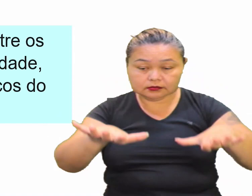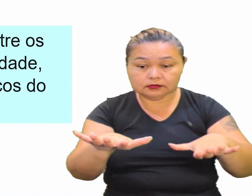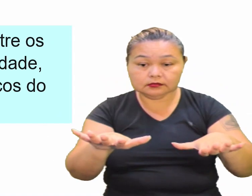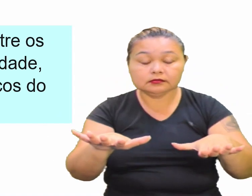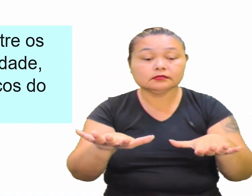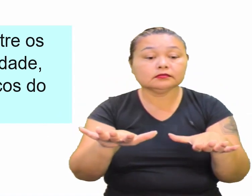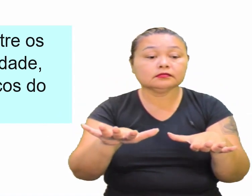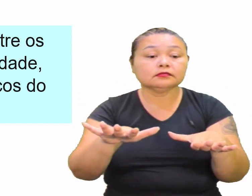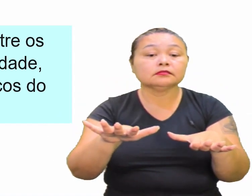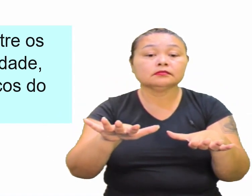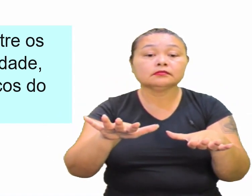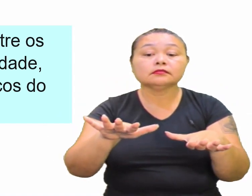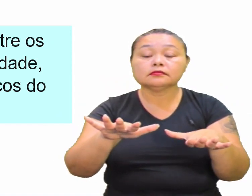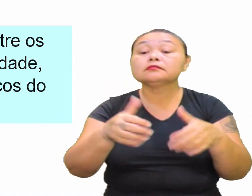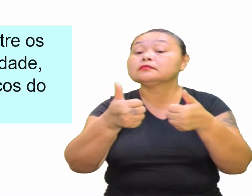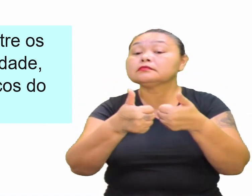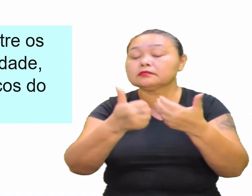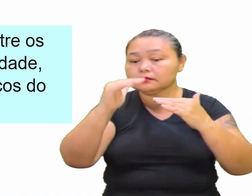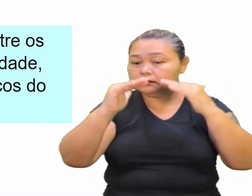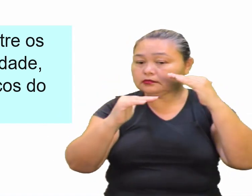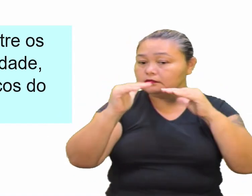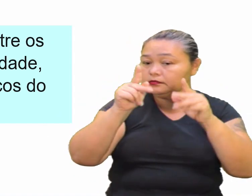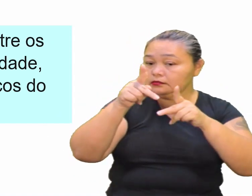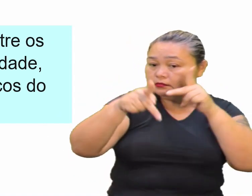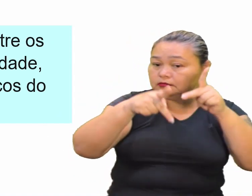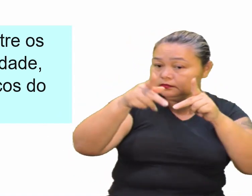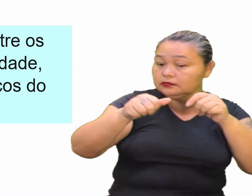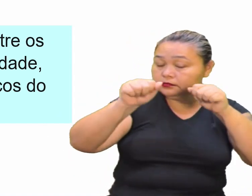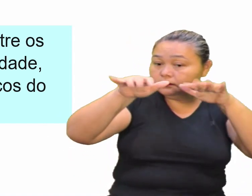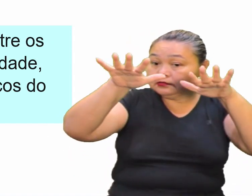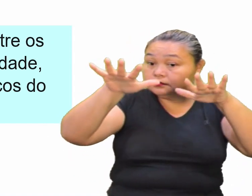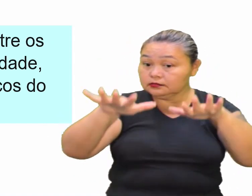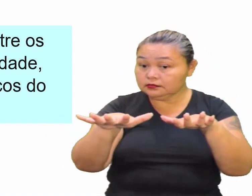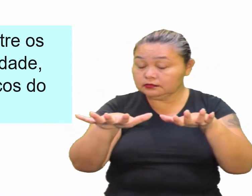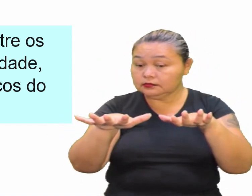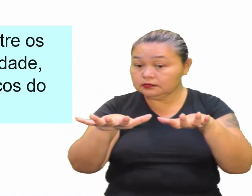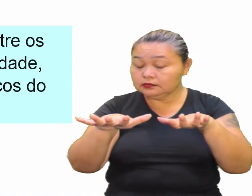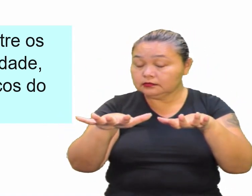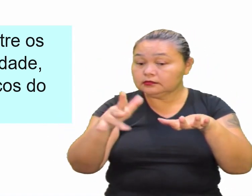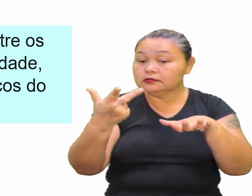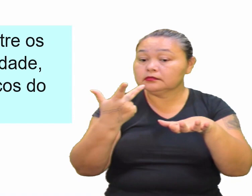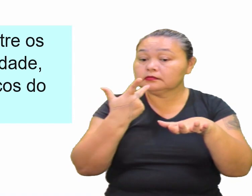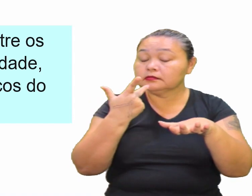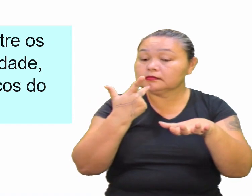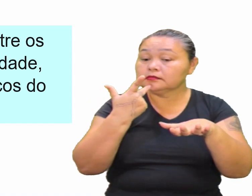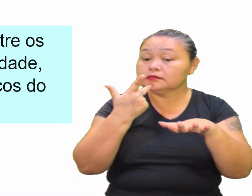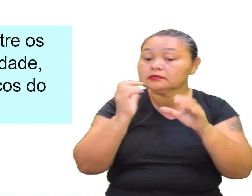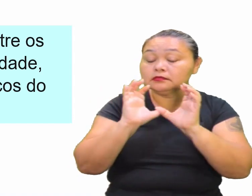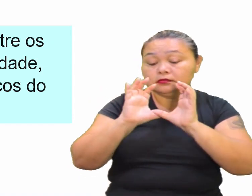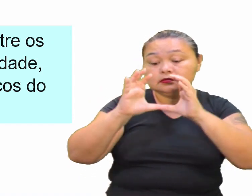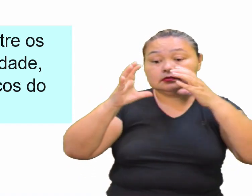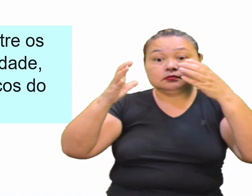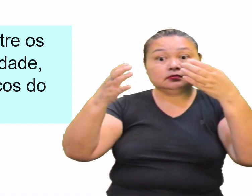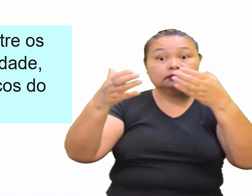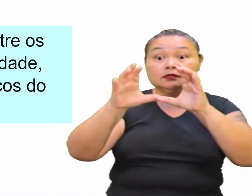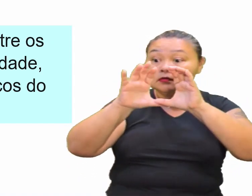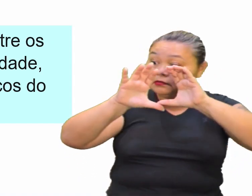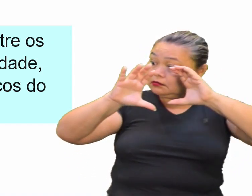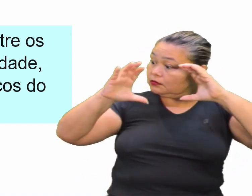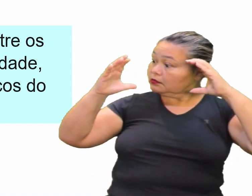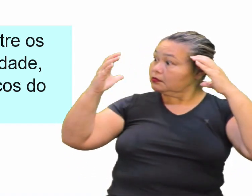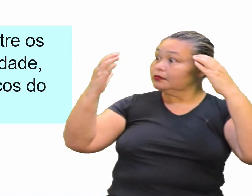aquela noção do estável, população estável. Só que nesse caso aí, a gente está se referindo a uma